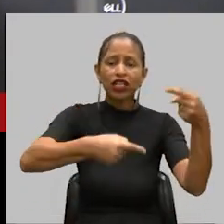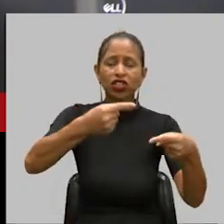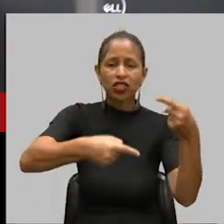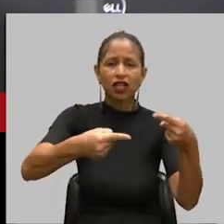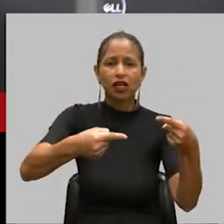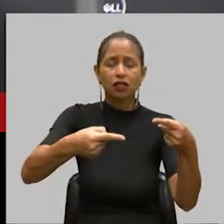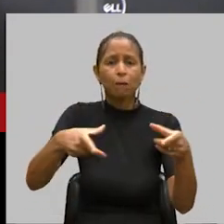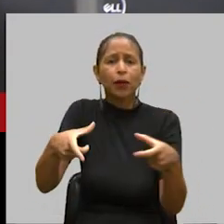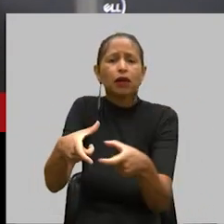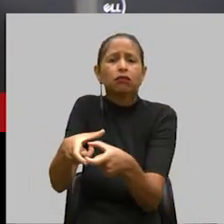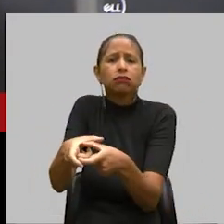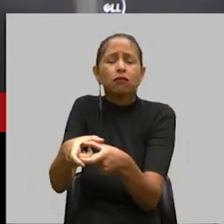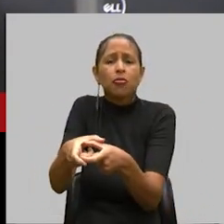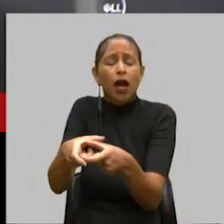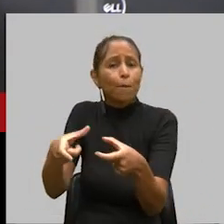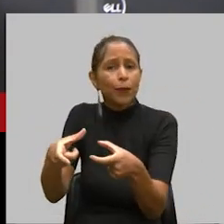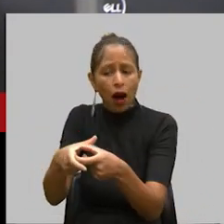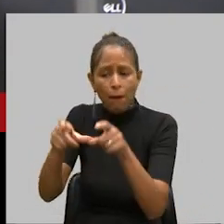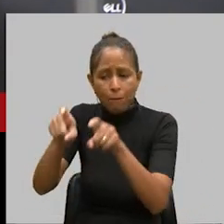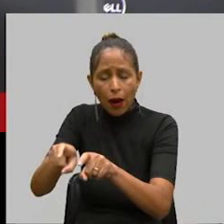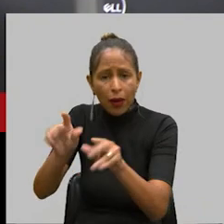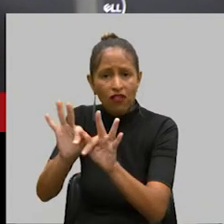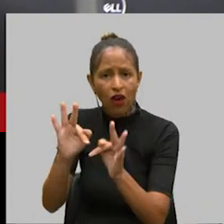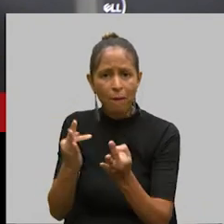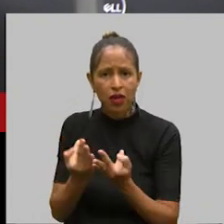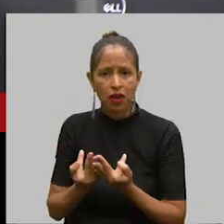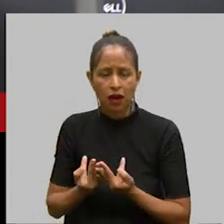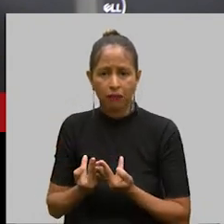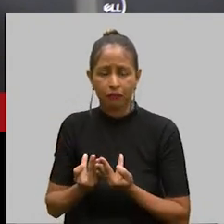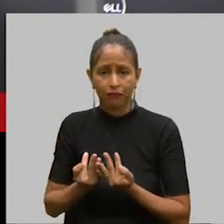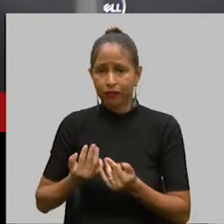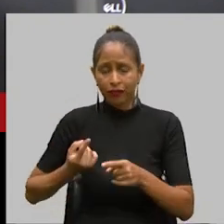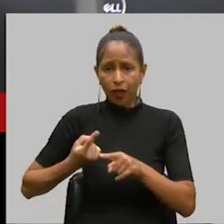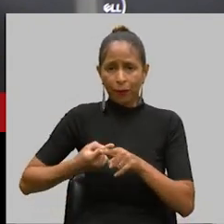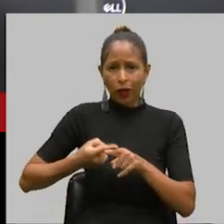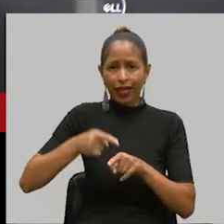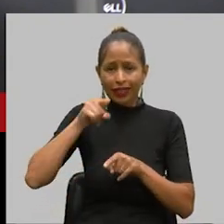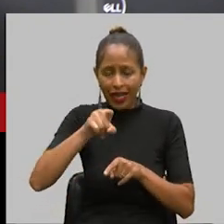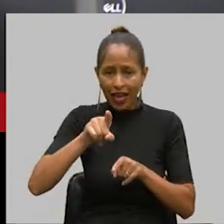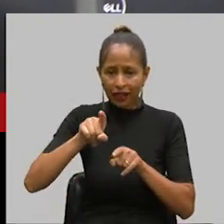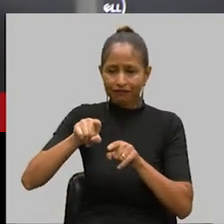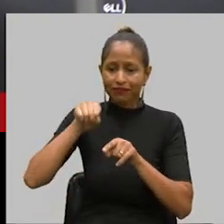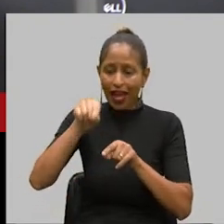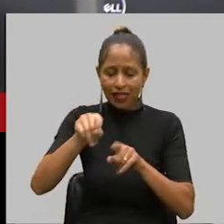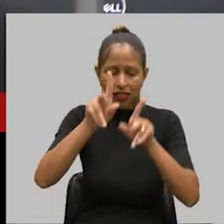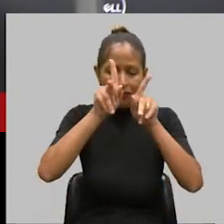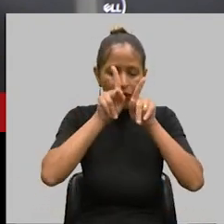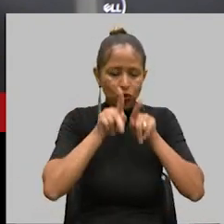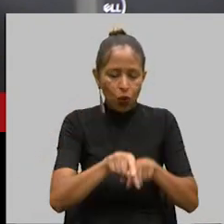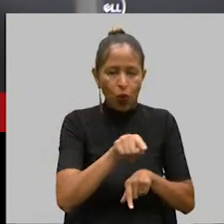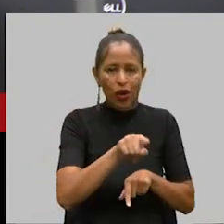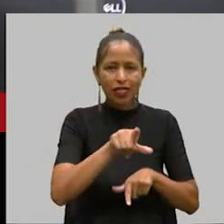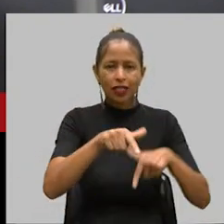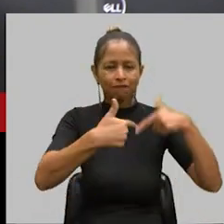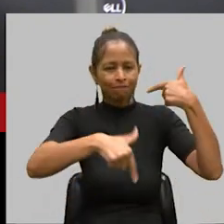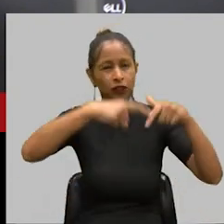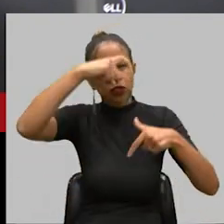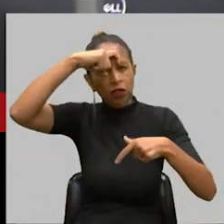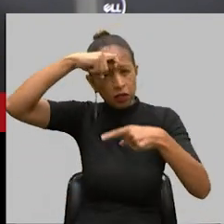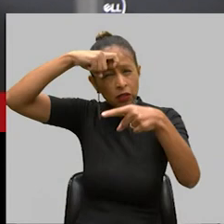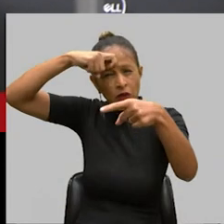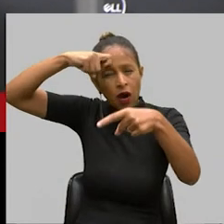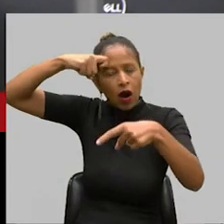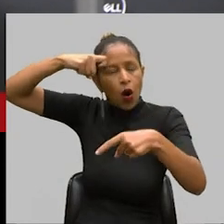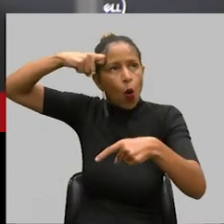os pequenos para os agricultores familiares que afinal de contas são aqueles e aquelas que trabalhando